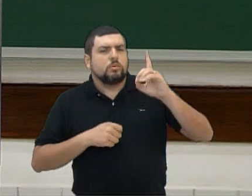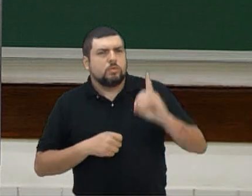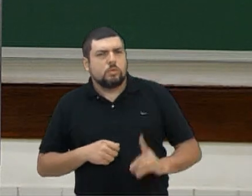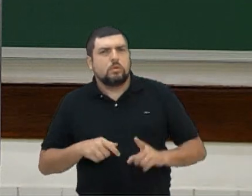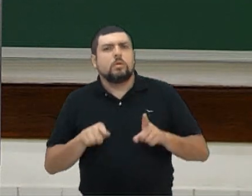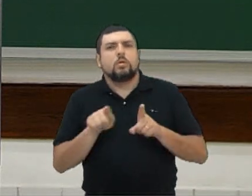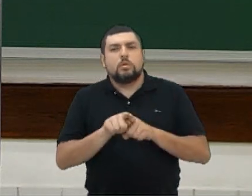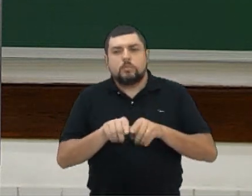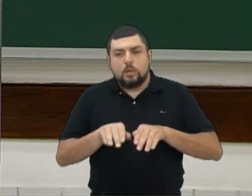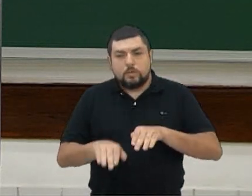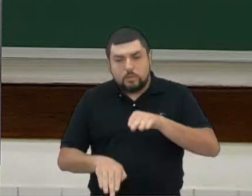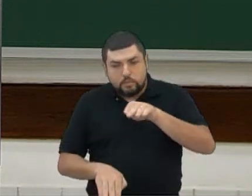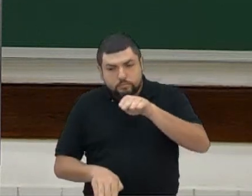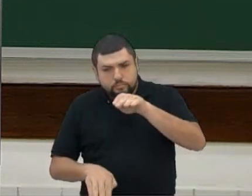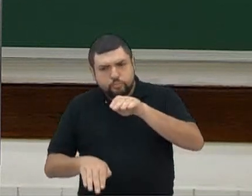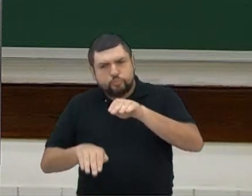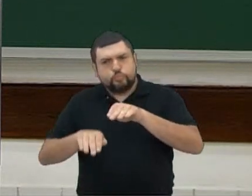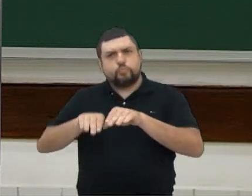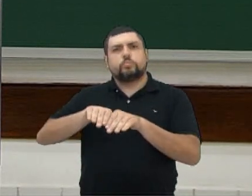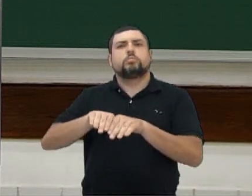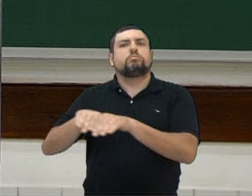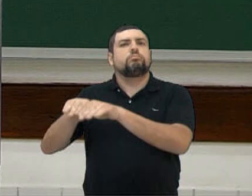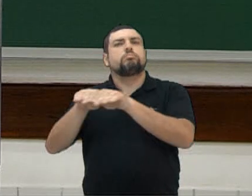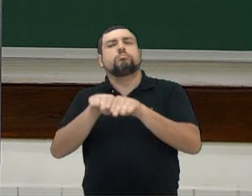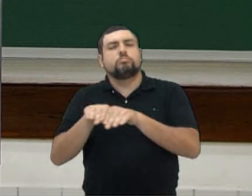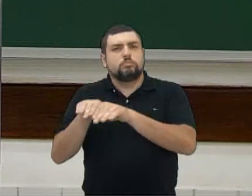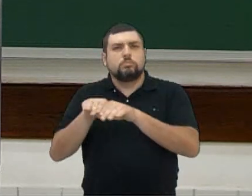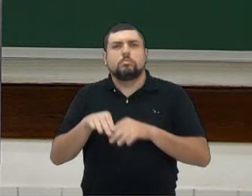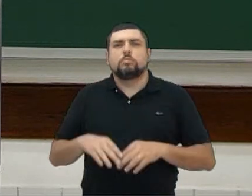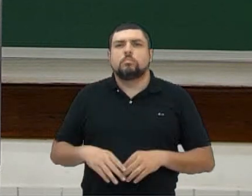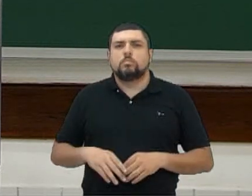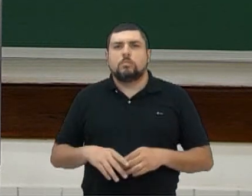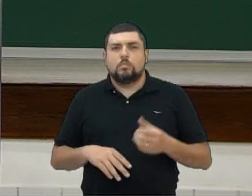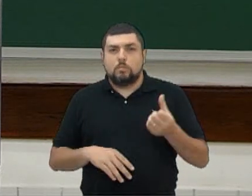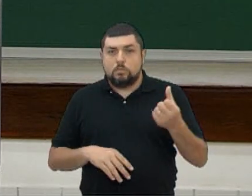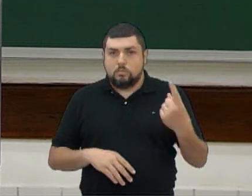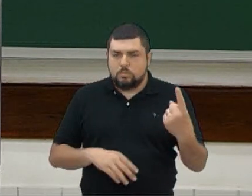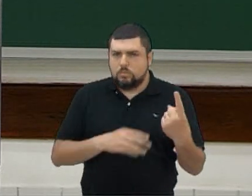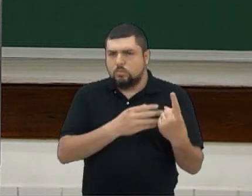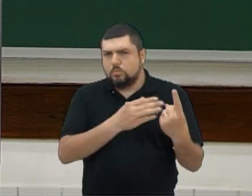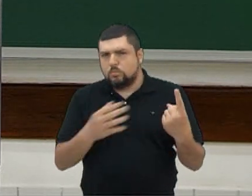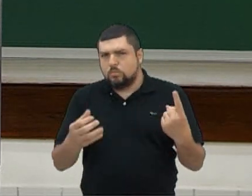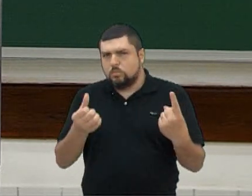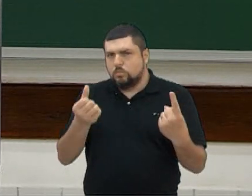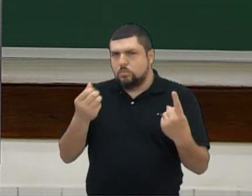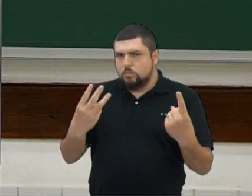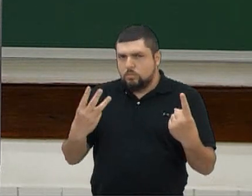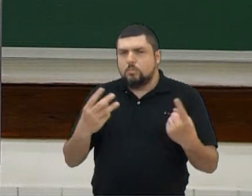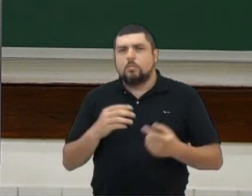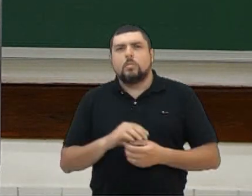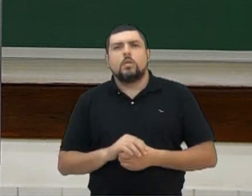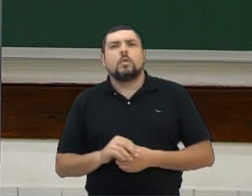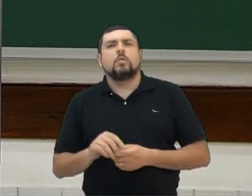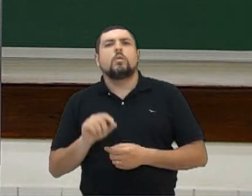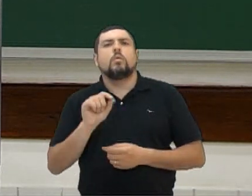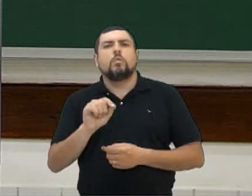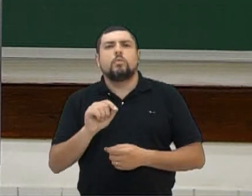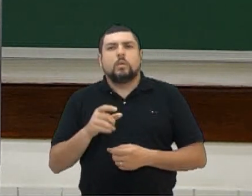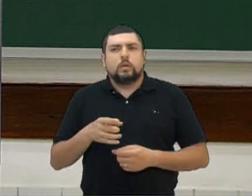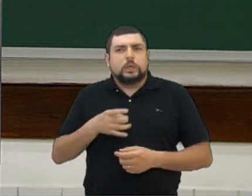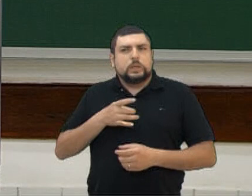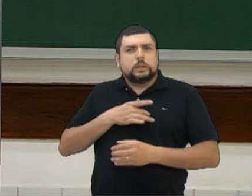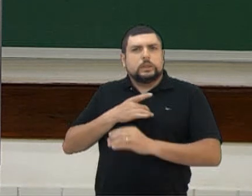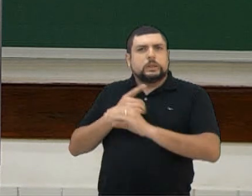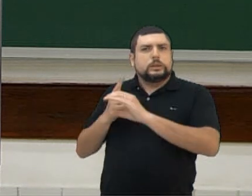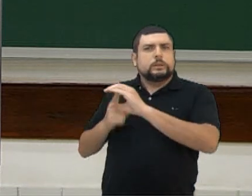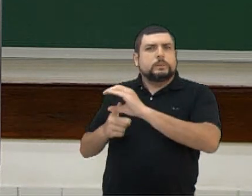efetivamente reduzida. É em 61 também, em 63, ou é nesse período, que esse discurso de medo do comunismo vai